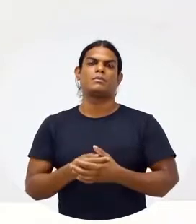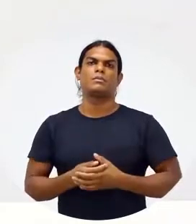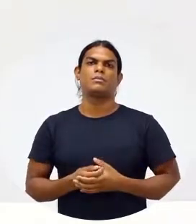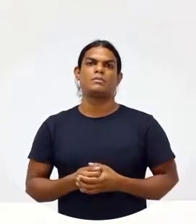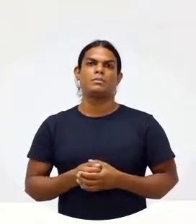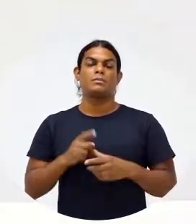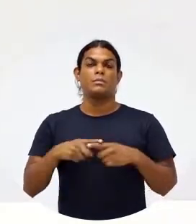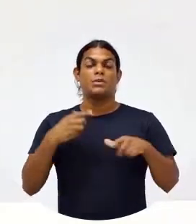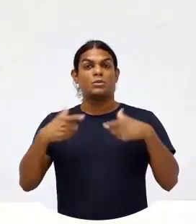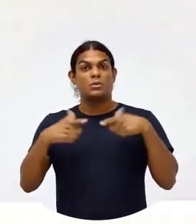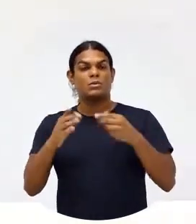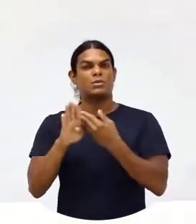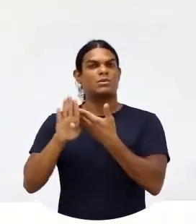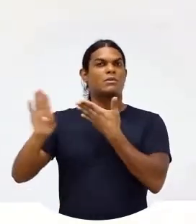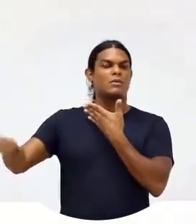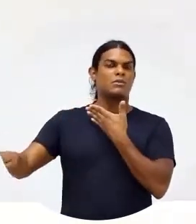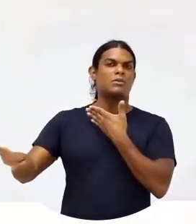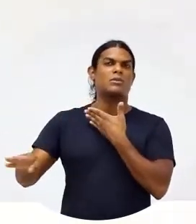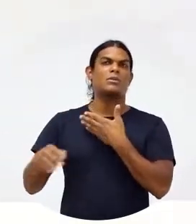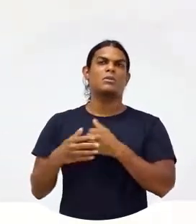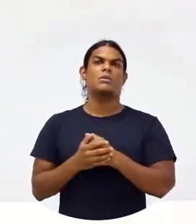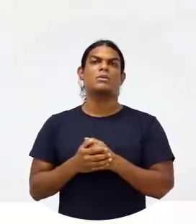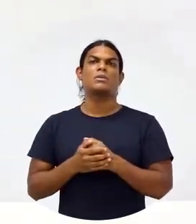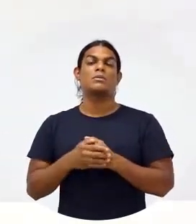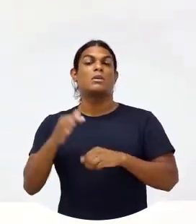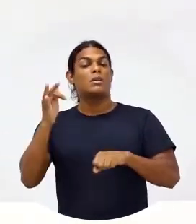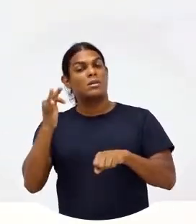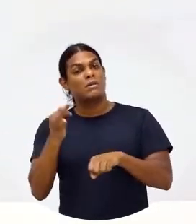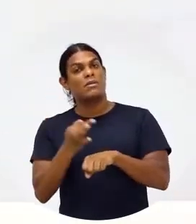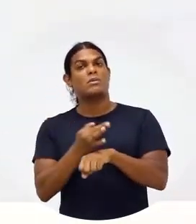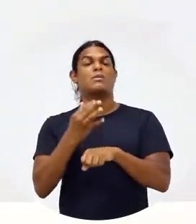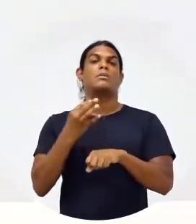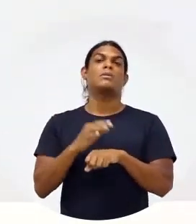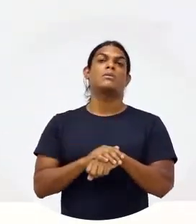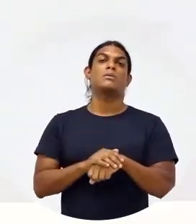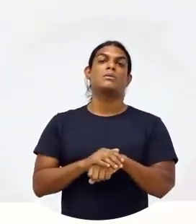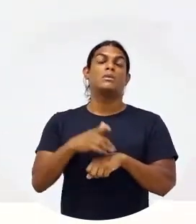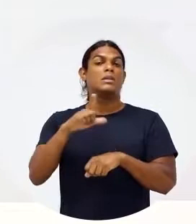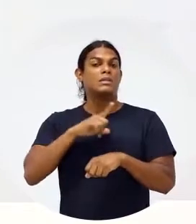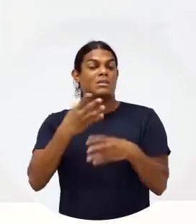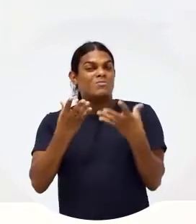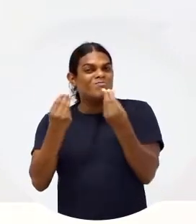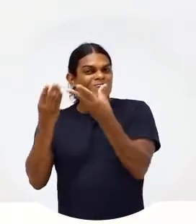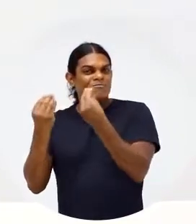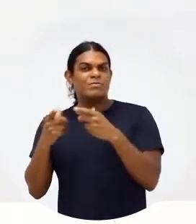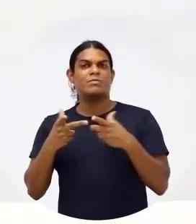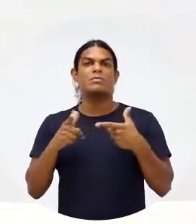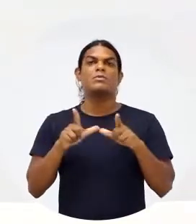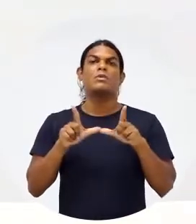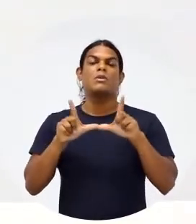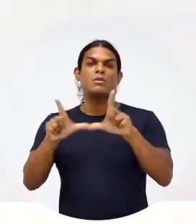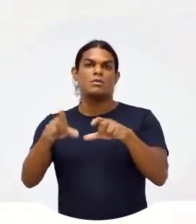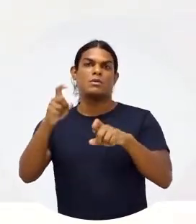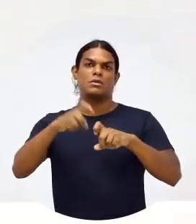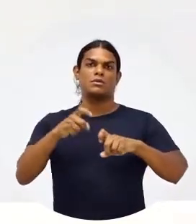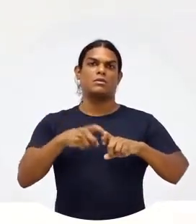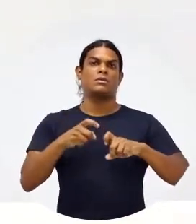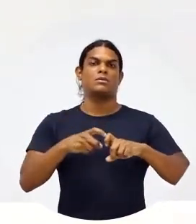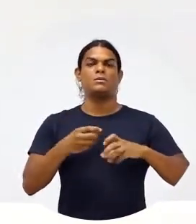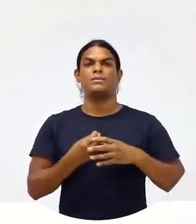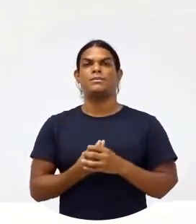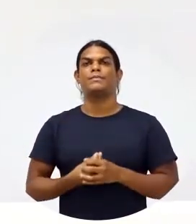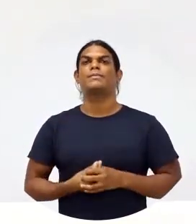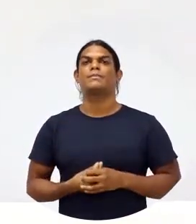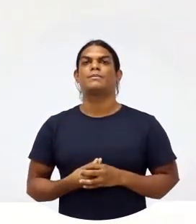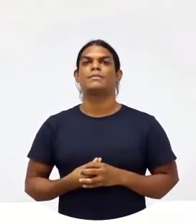ele está se afastando do ambiente de trabalho, está tendo falta, está tendo um índice grande de atestado, como é que está o absenteísmo do ambiente de